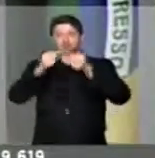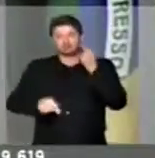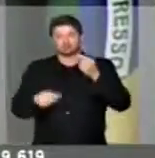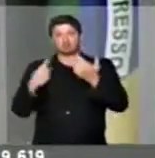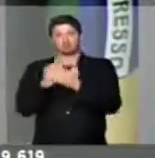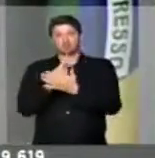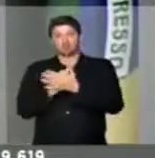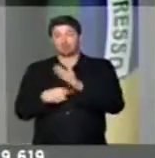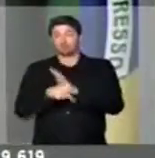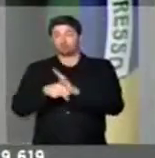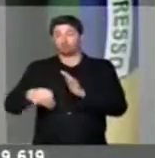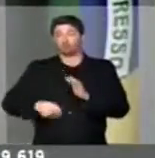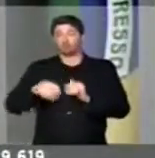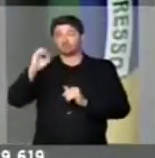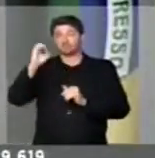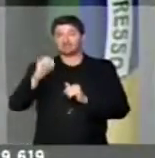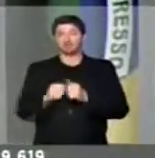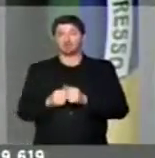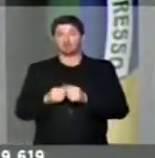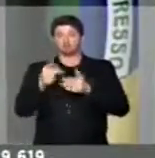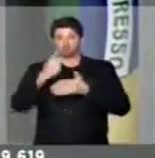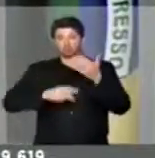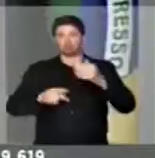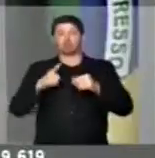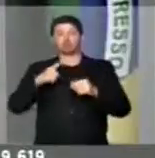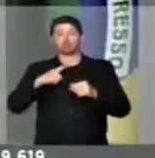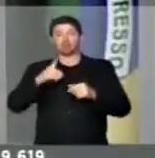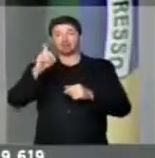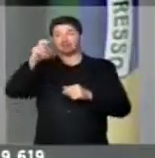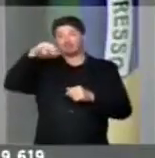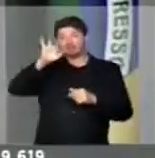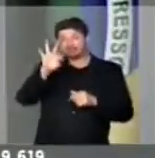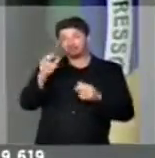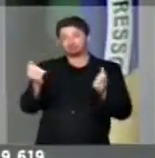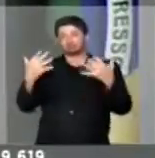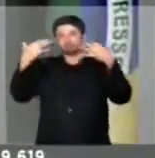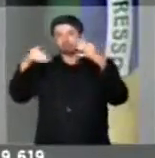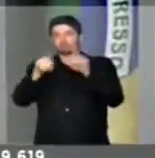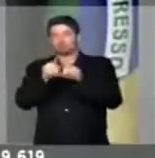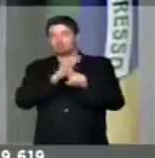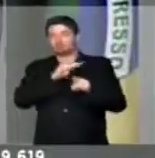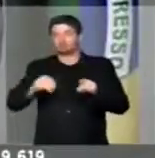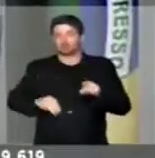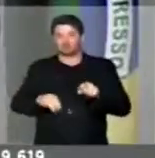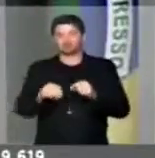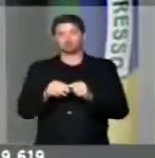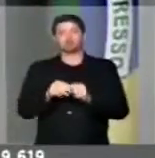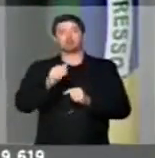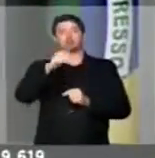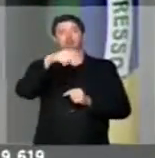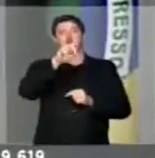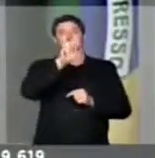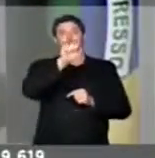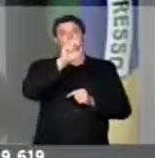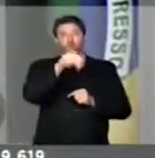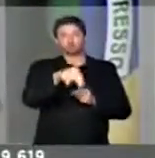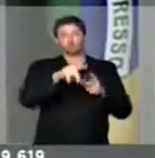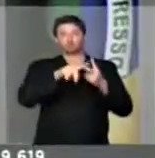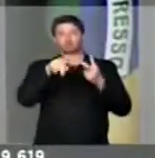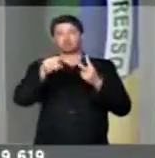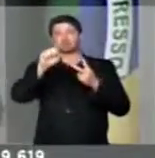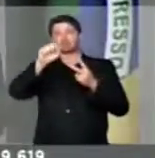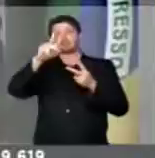irregularidades do Fome Zero, tem o escândalo do DENIT, envolvendo os ministros Anderson Adalto e